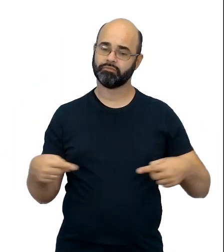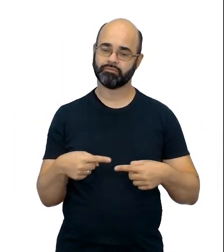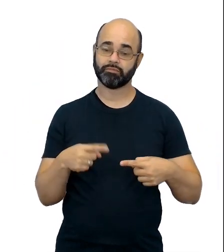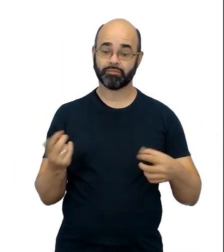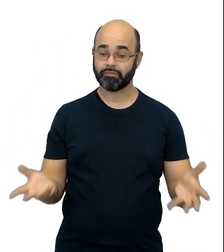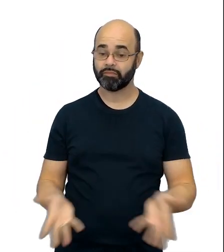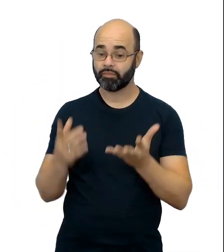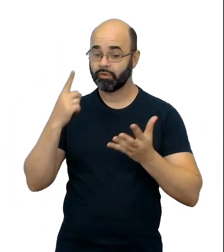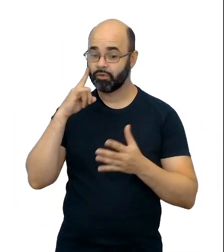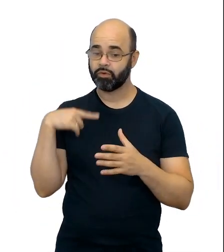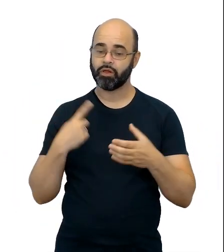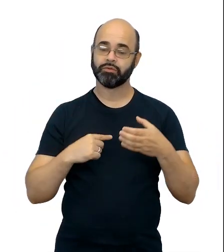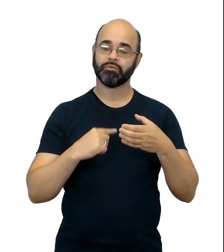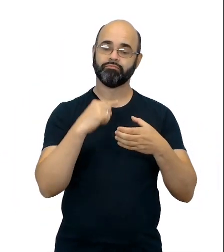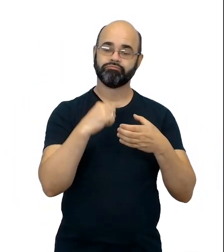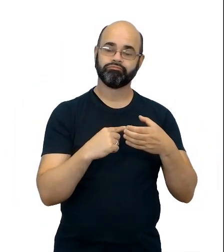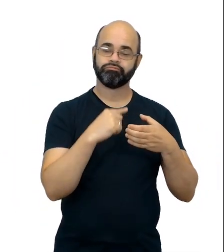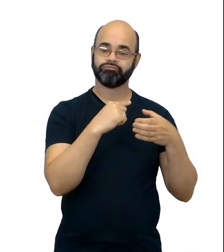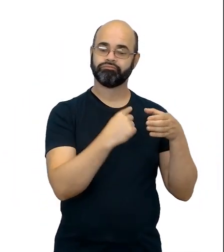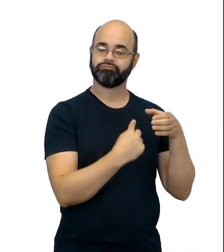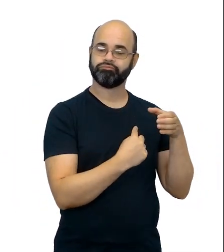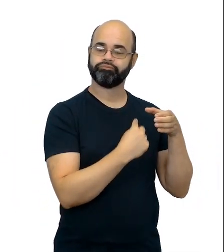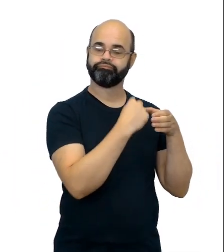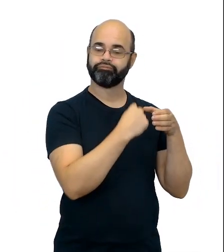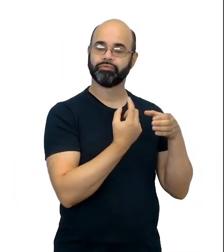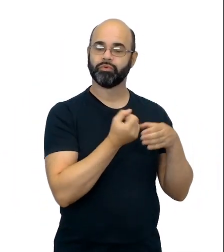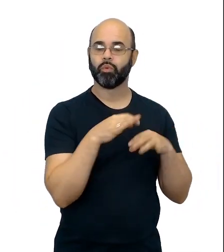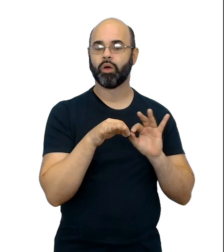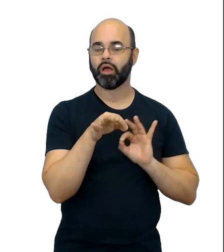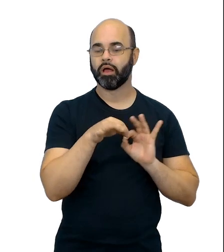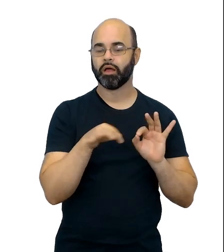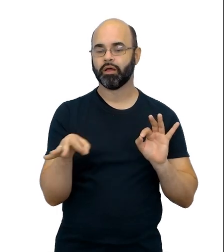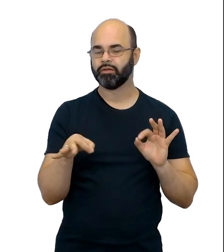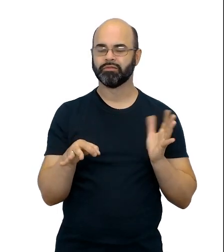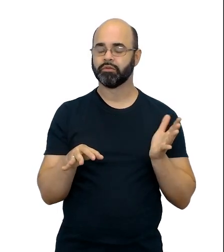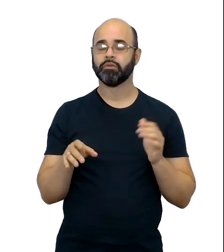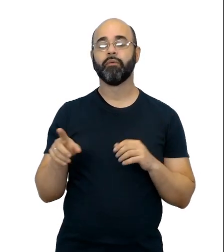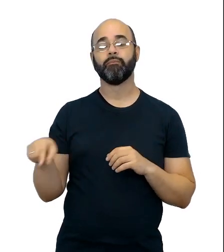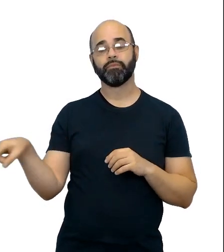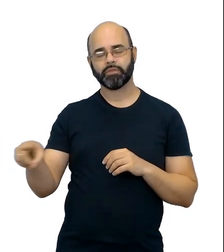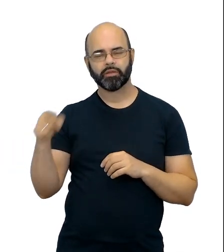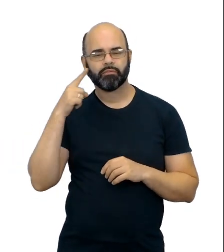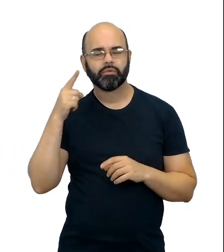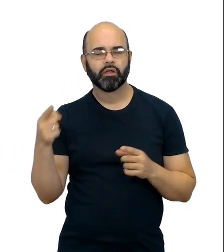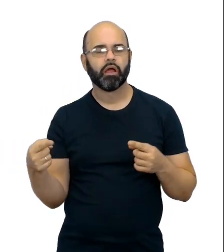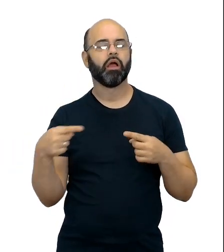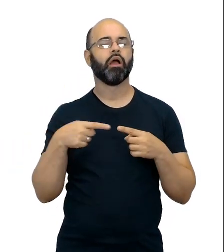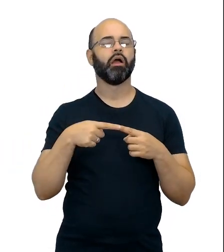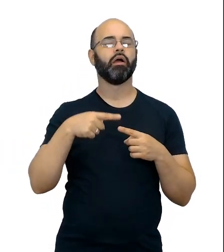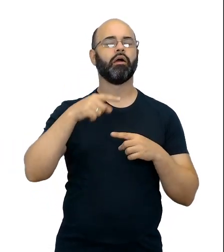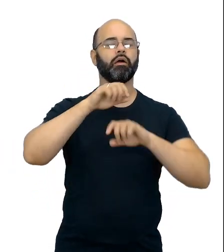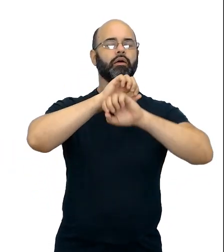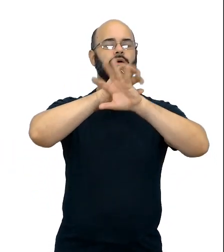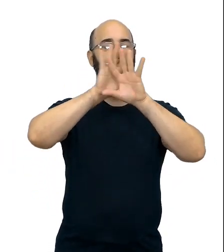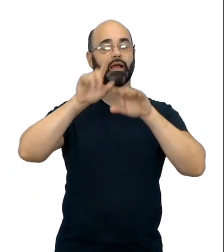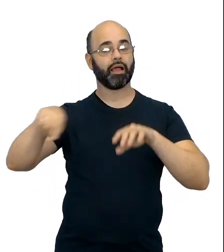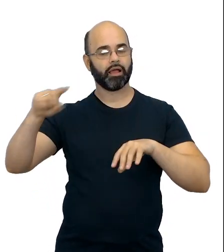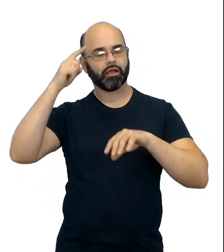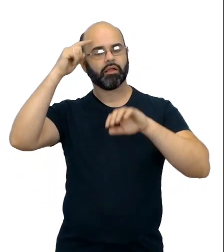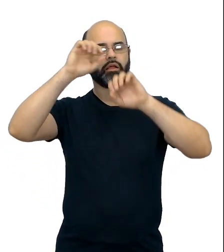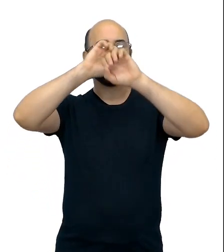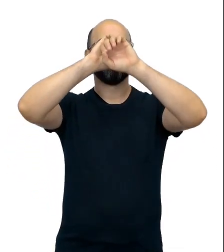trabalhar medidas e vamos usar essa ideia. Não, os meninos precisam ir associando essas ideias de